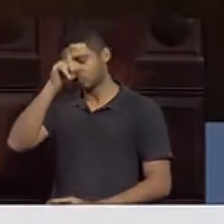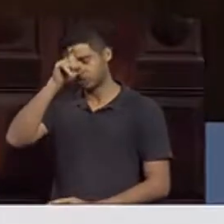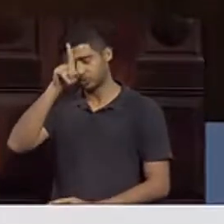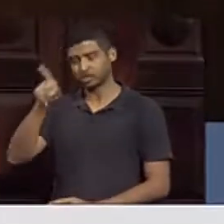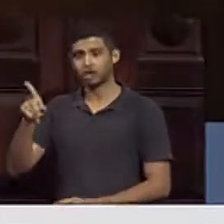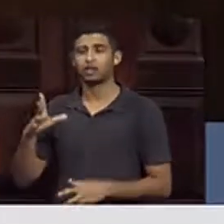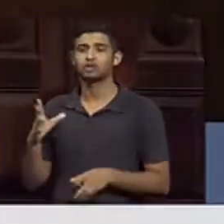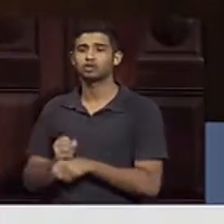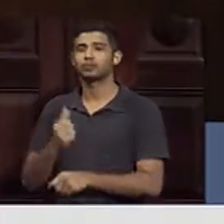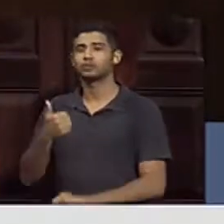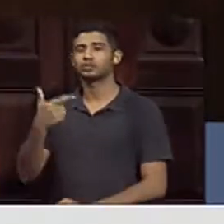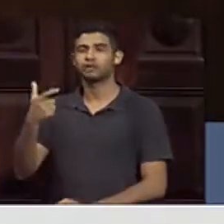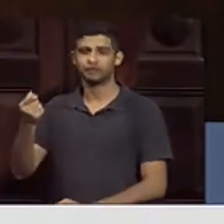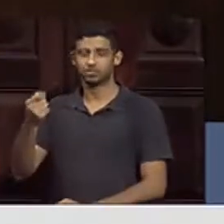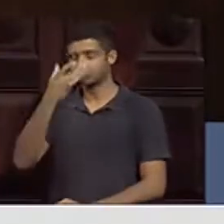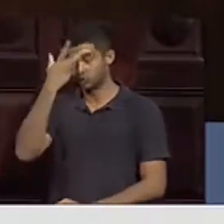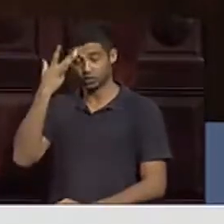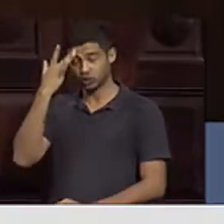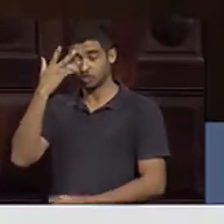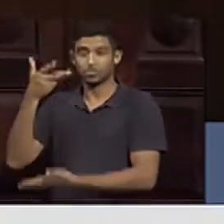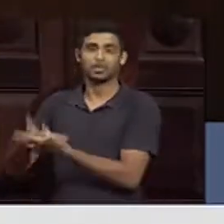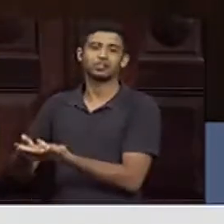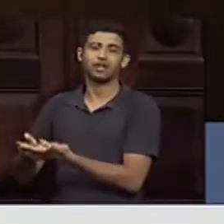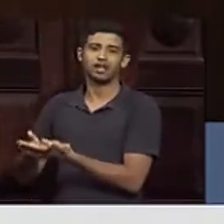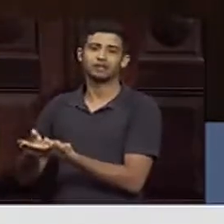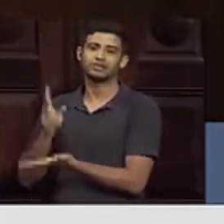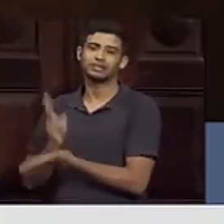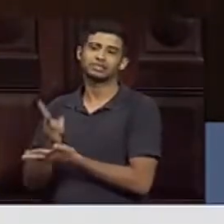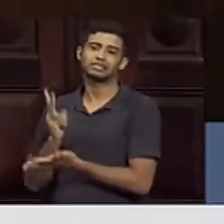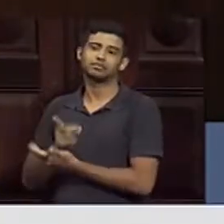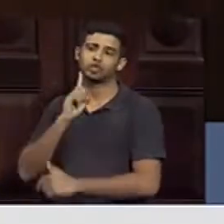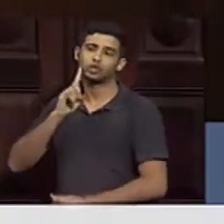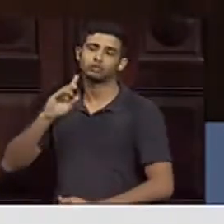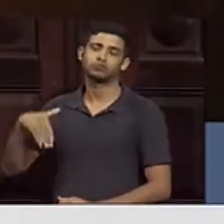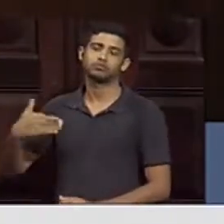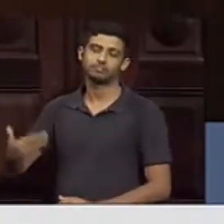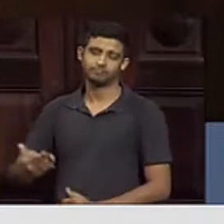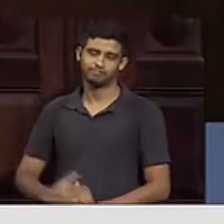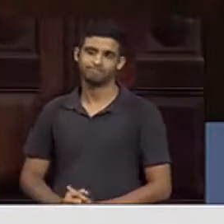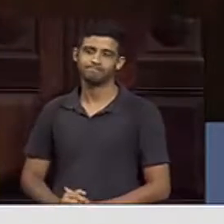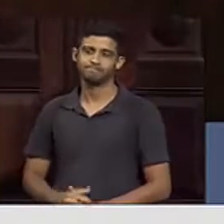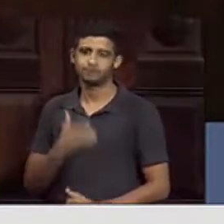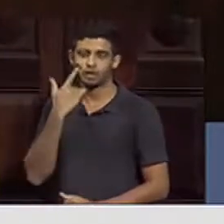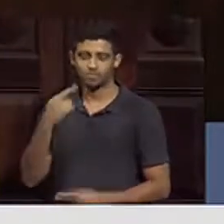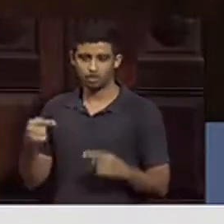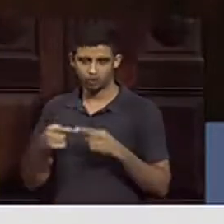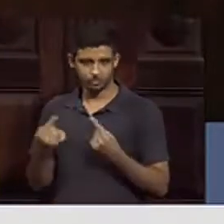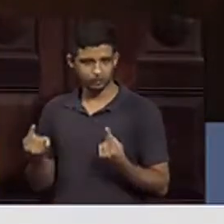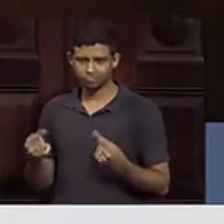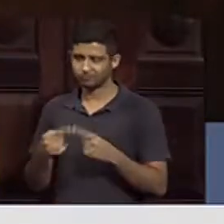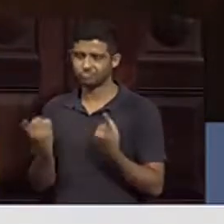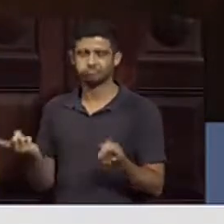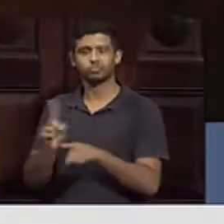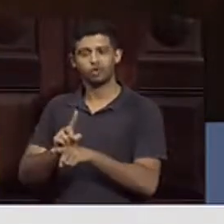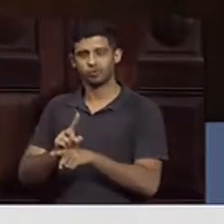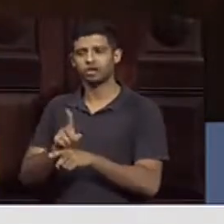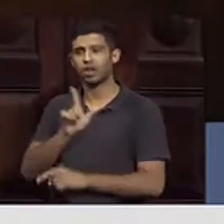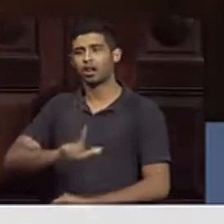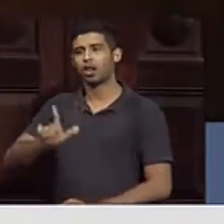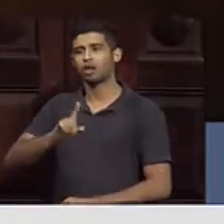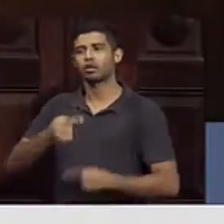120 pacientes internados lá constantemente. Isso contraria toda a lógica da política